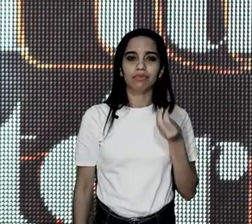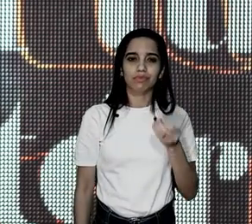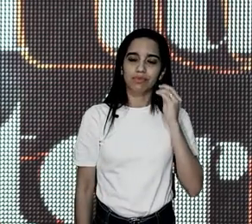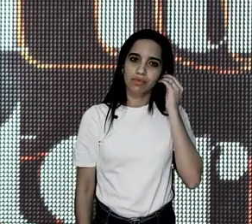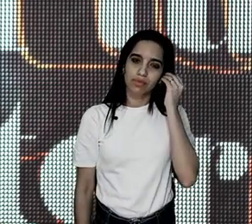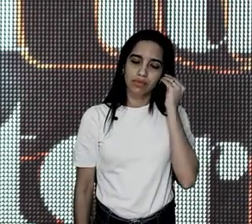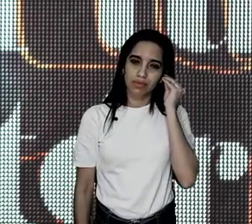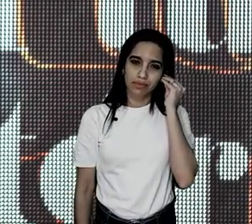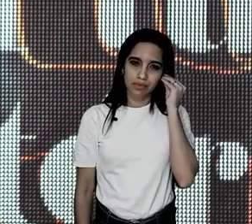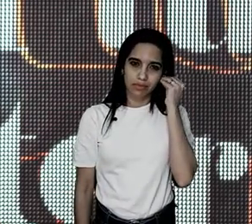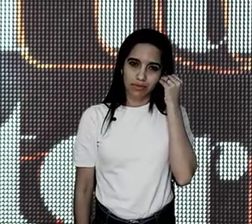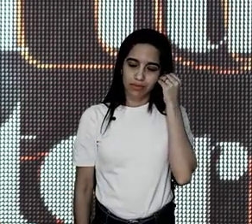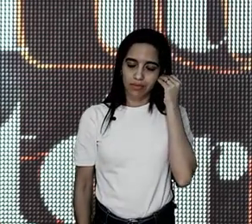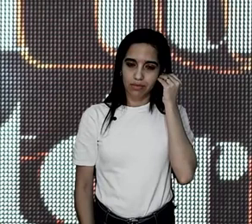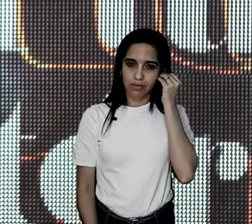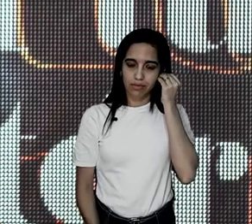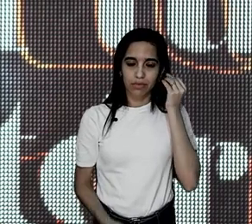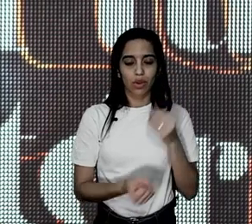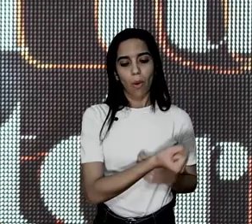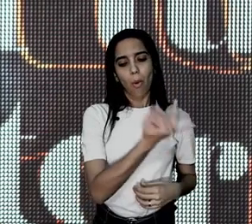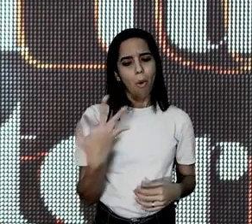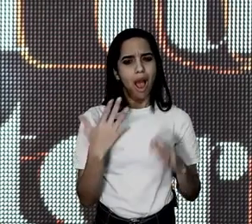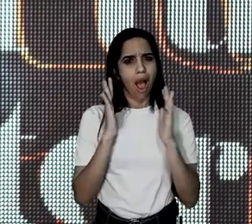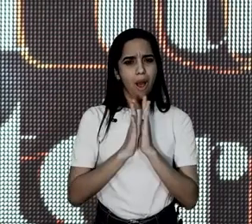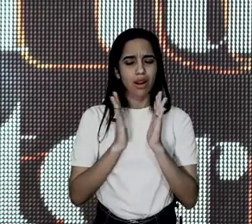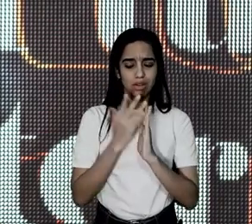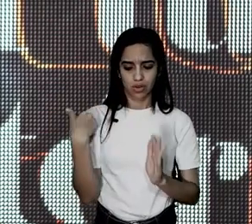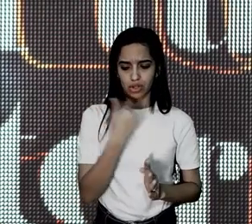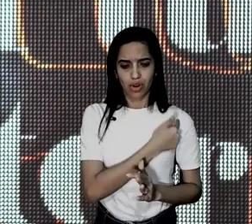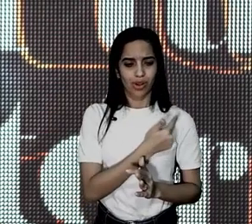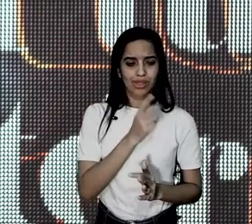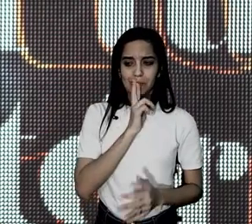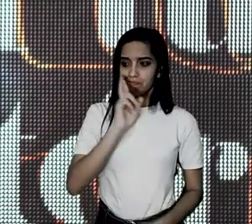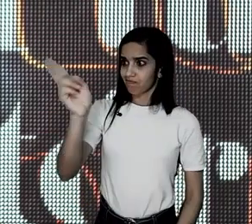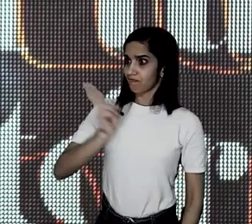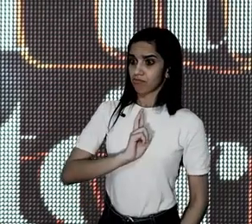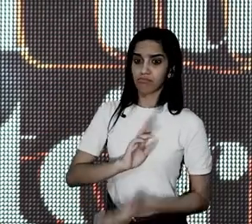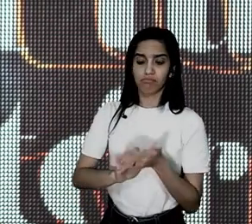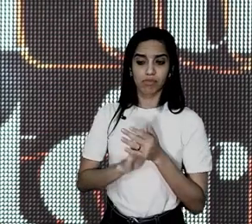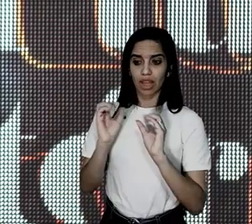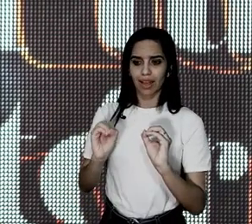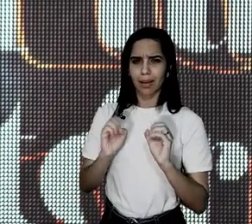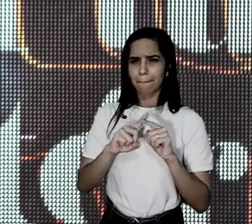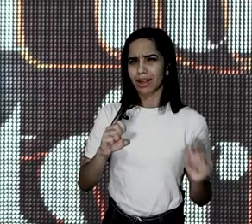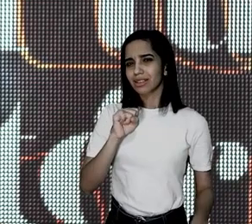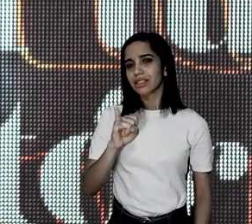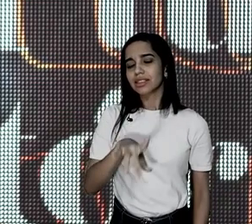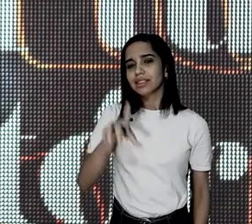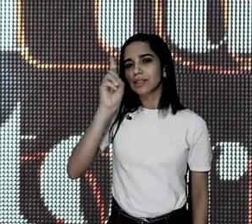foram atendidas. O que seria de nós se elas tivessem sido atendidas? Onde nós estaríamos? Se